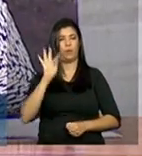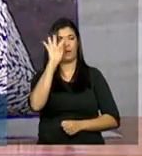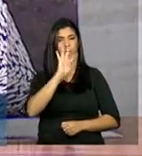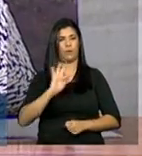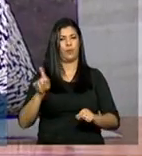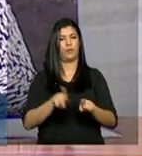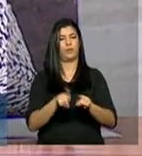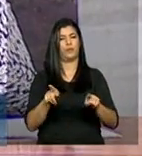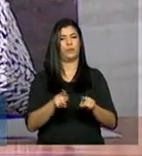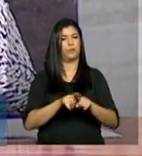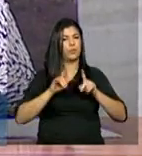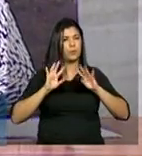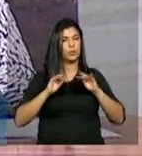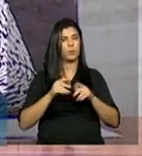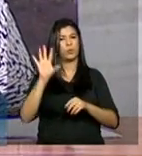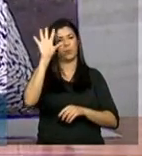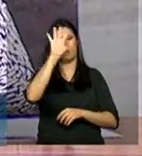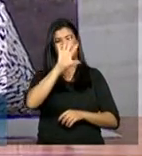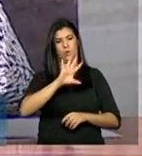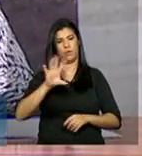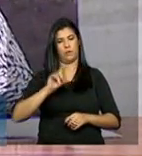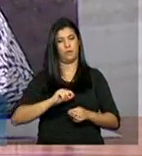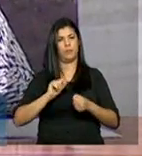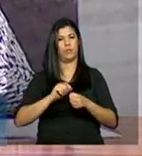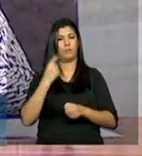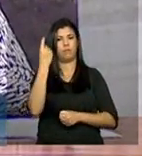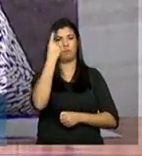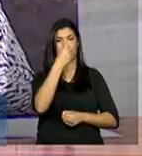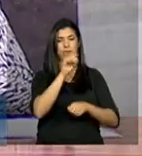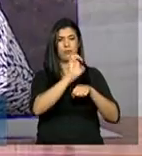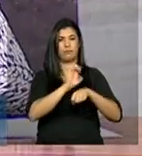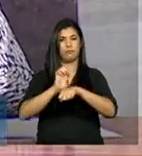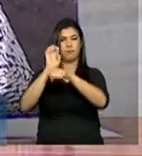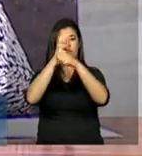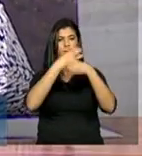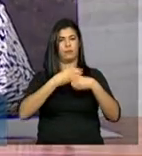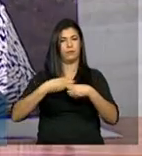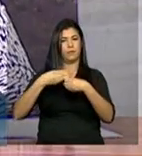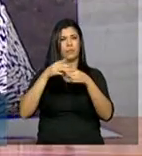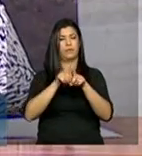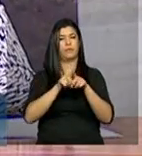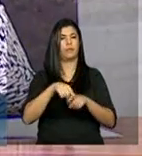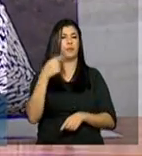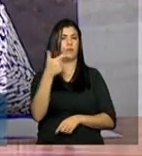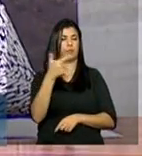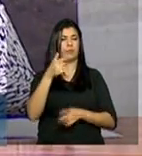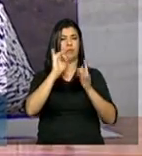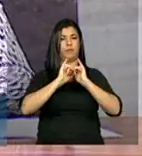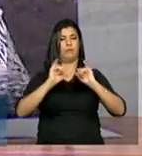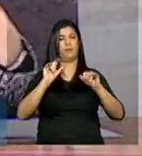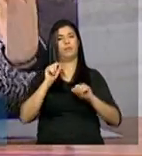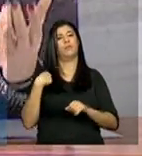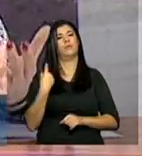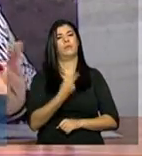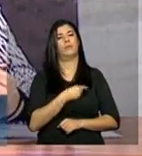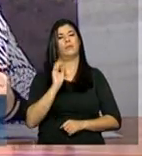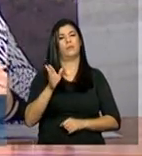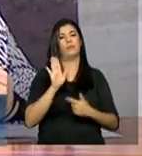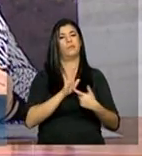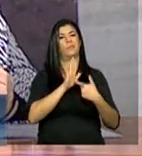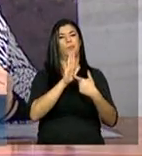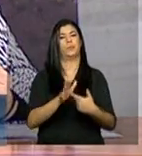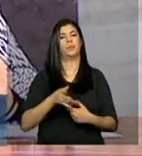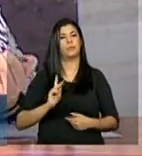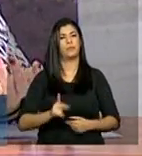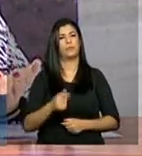e todo o resto é feito por estados e municípios, a primeira informação. A segunda informação, nós mostramos sempre